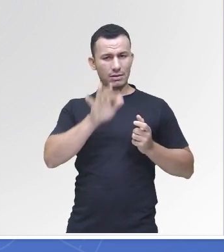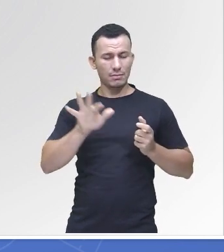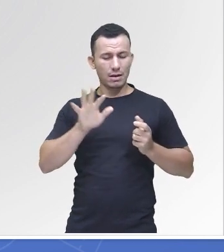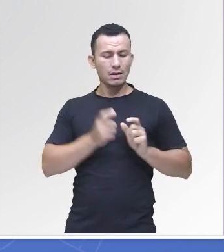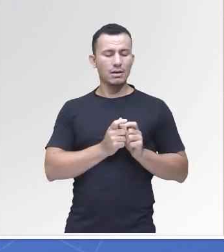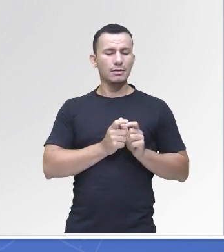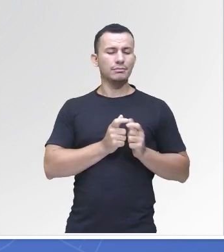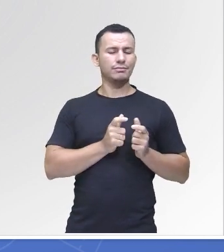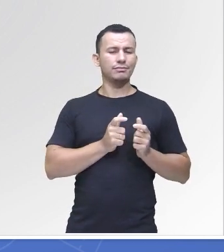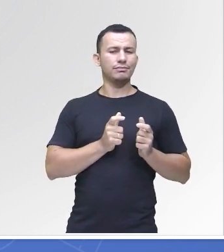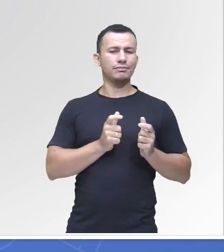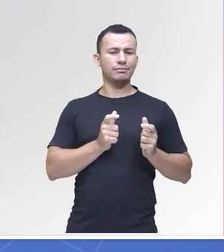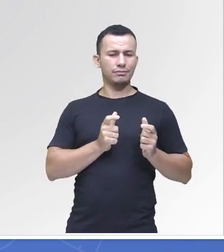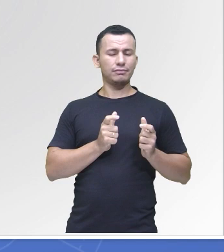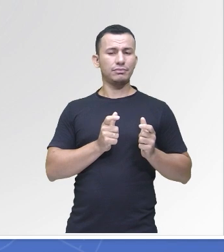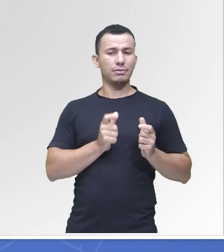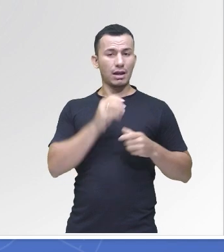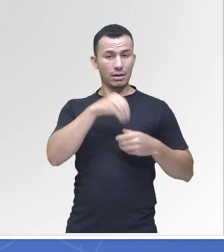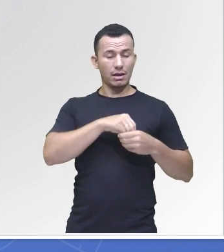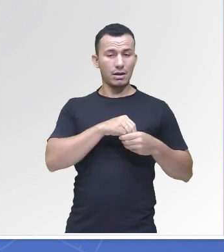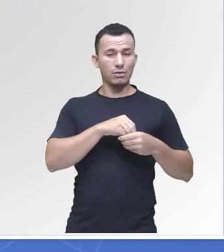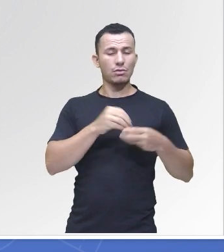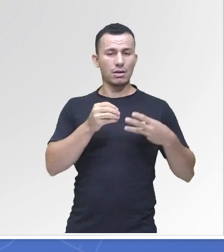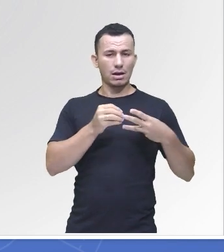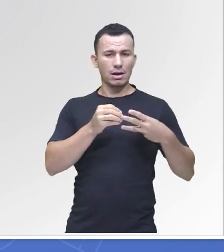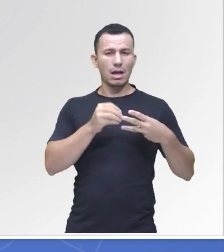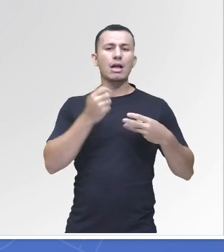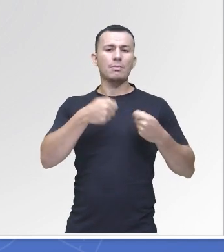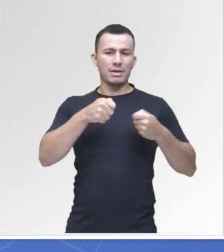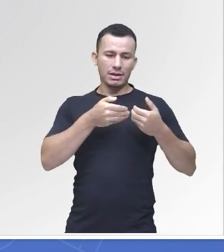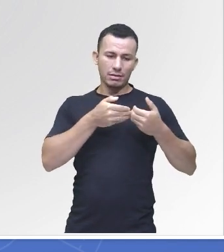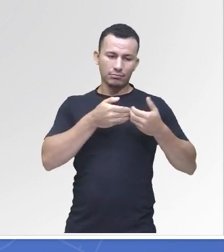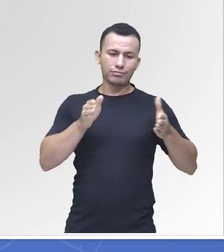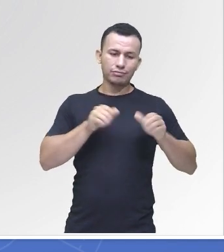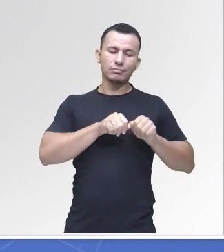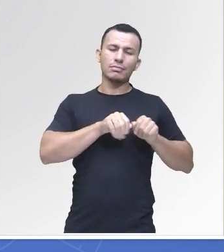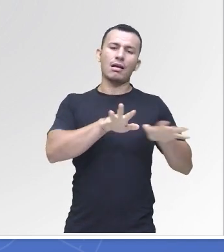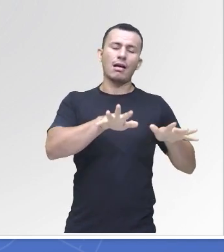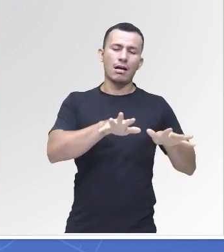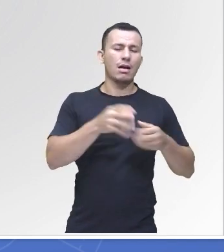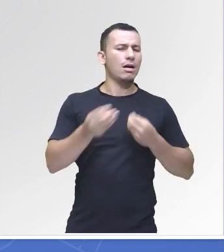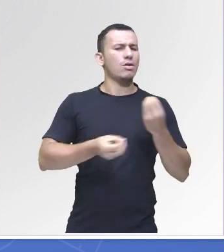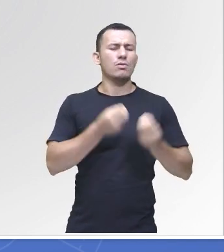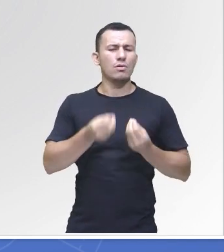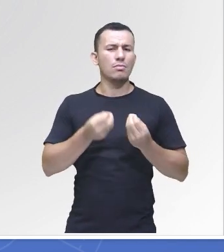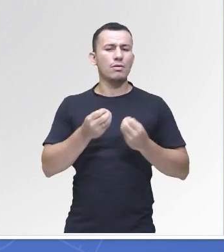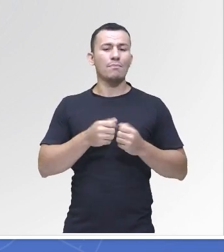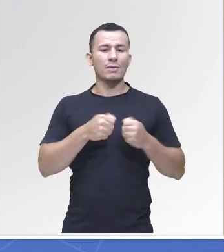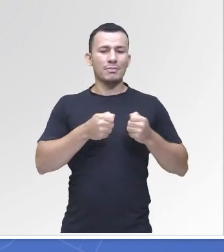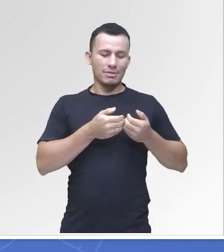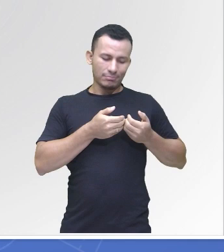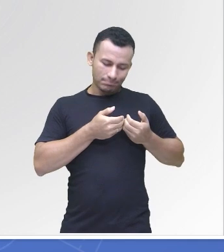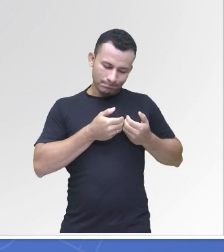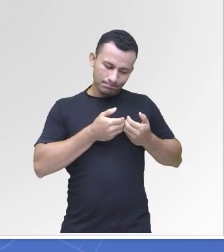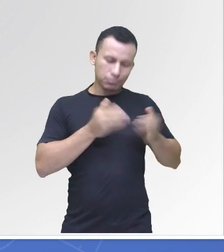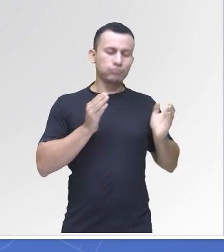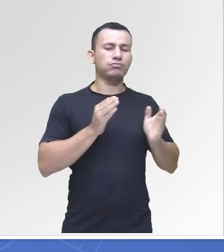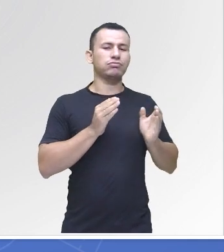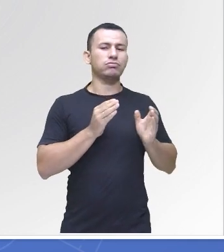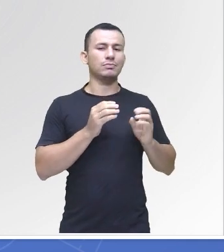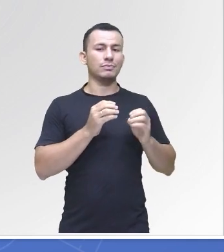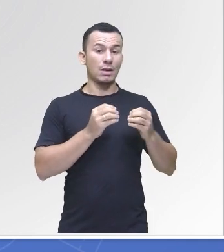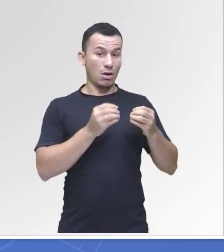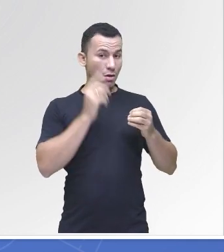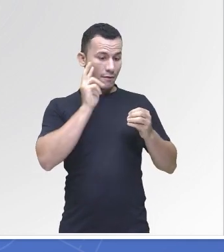ele cresce e multiplica dentro da célula, ele precisa sair. Para que ele saia, é necessário romper essa célula.